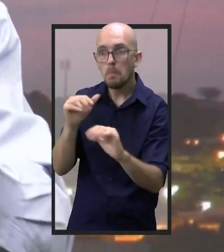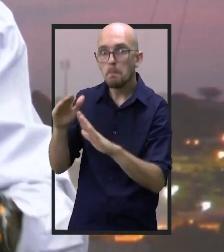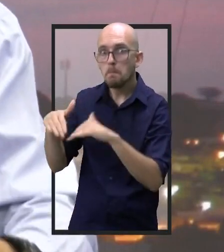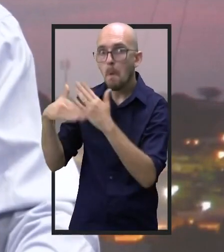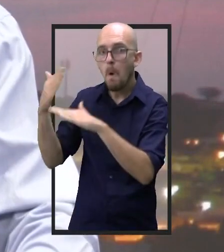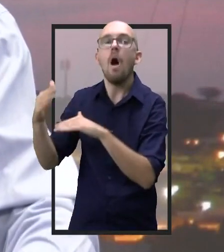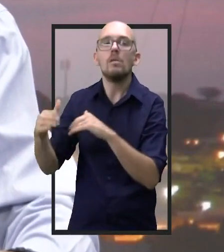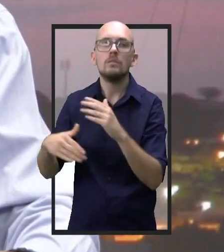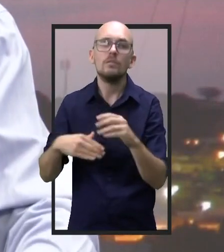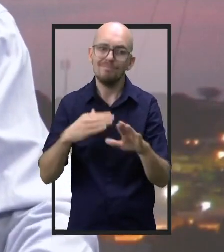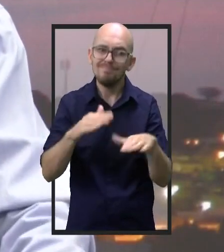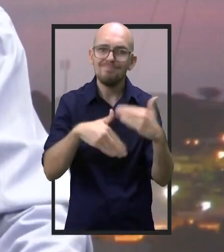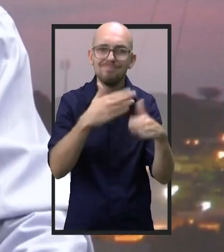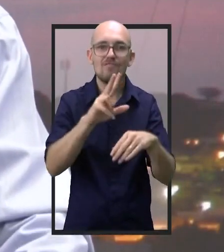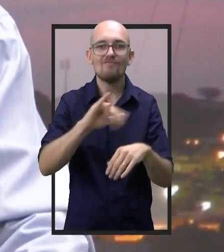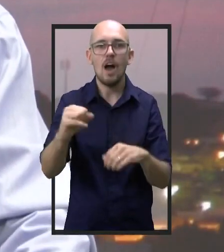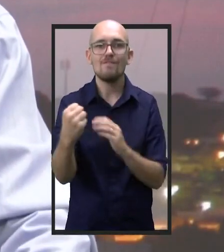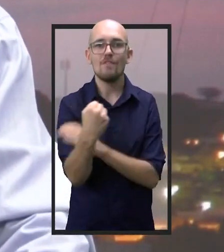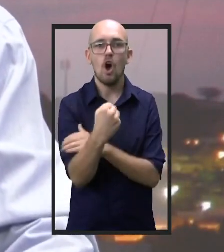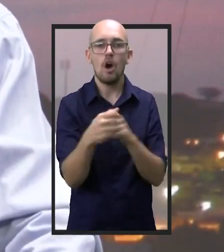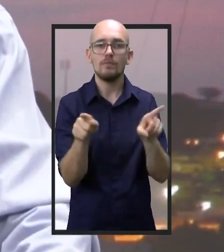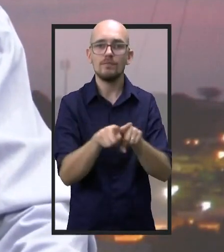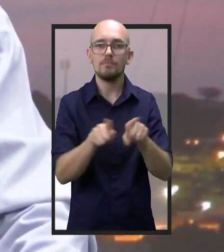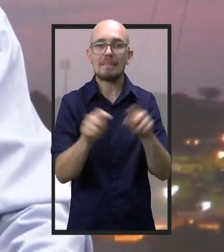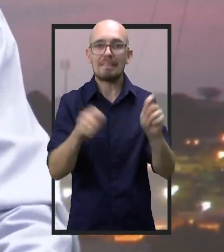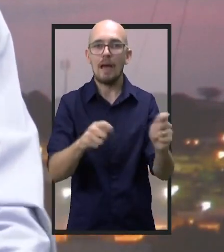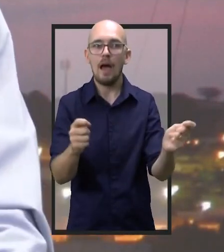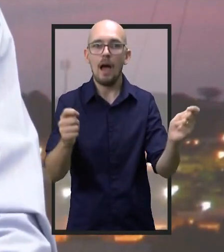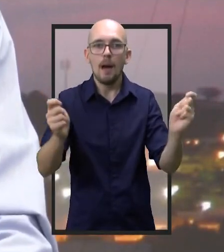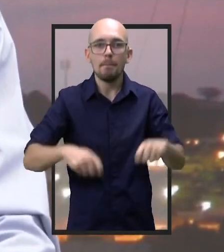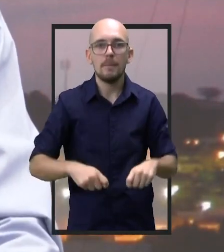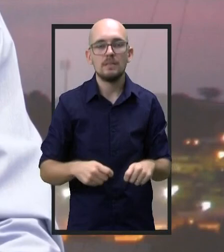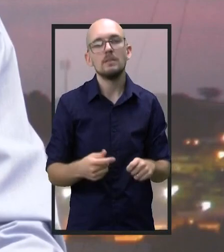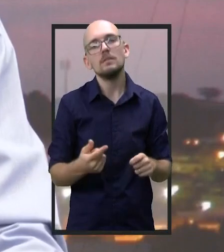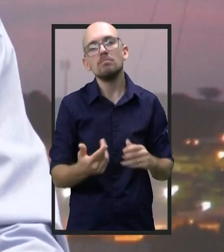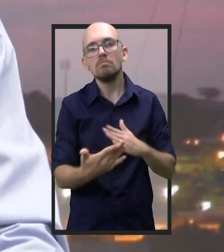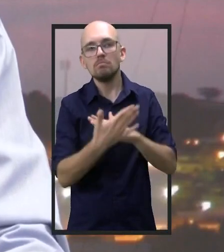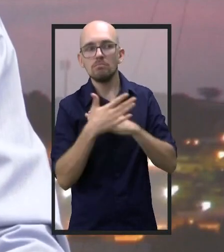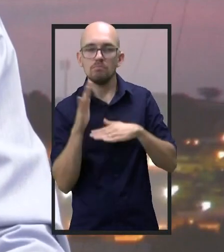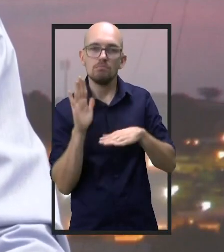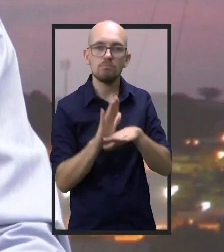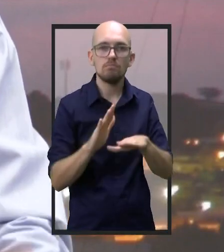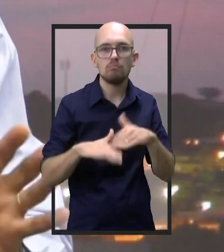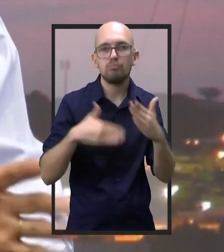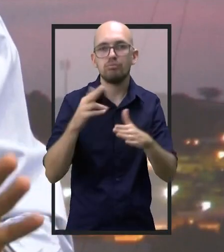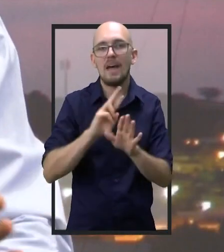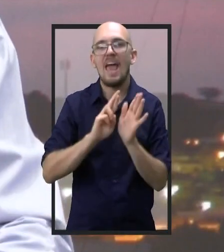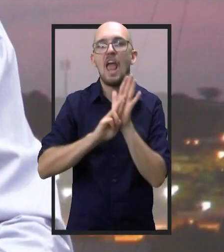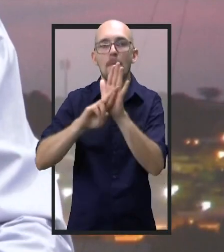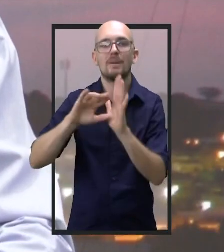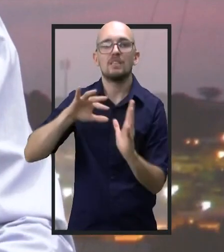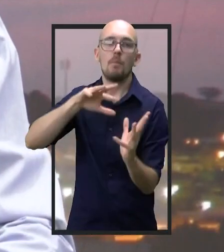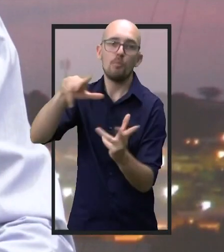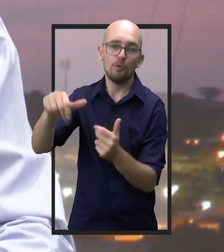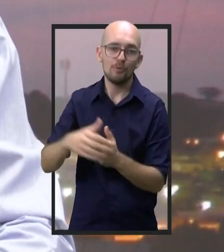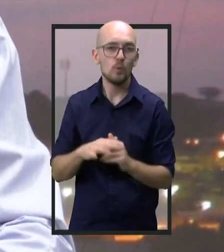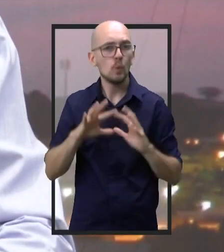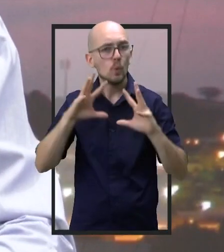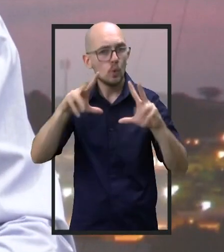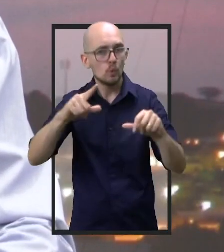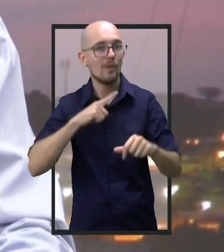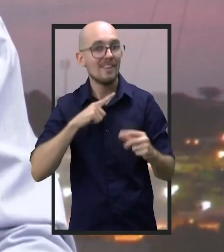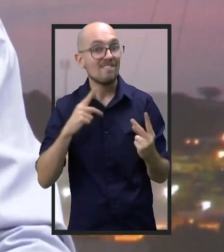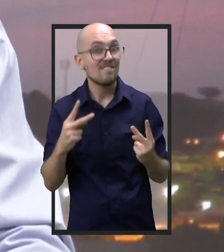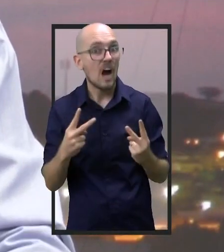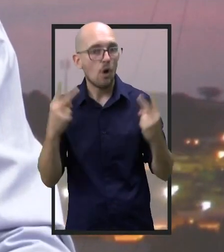fica forte, nos capacita, nos representa lá fora e assim vai. Assim funciona. Certo. Tudo tem que ter seu valor